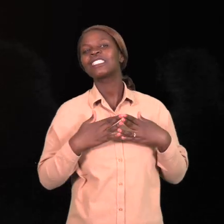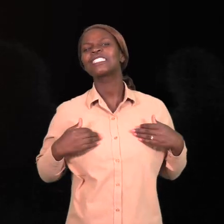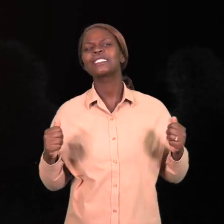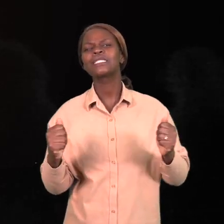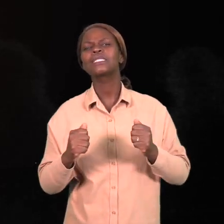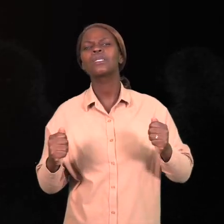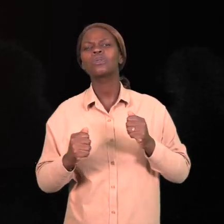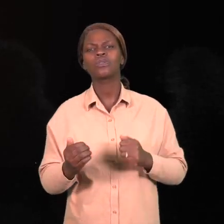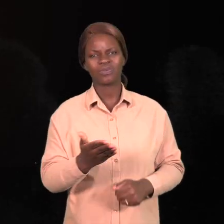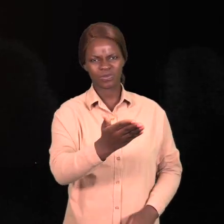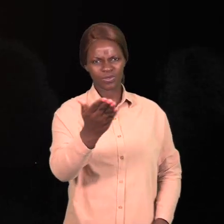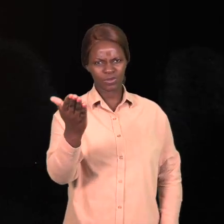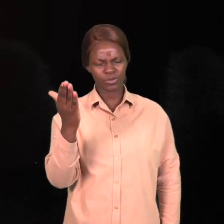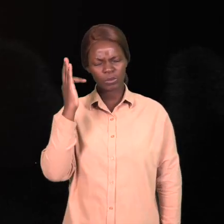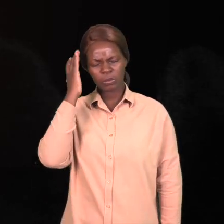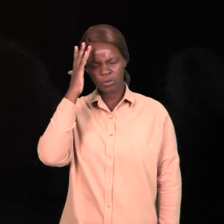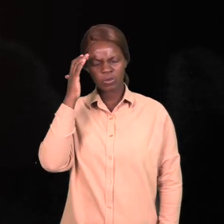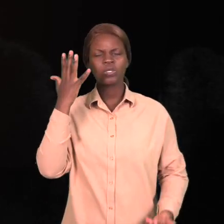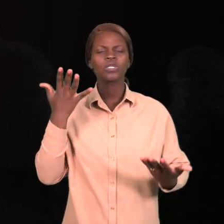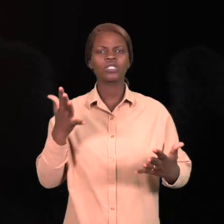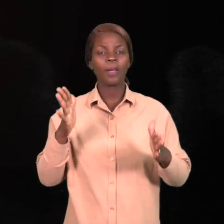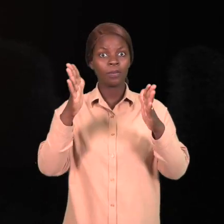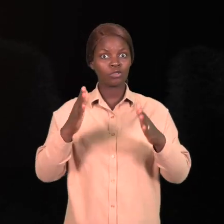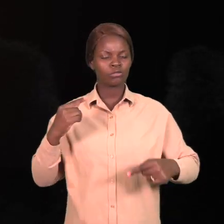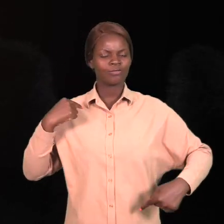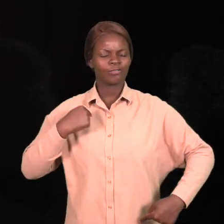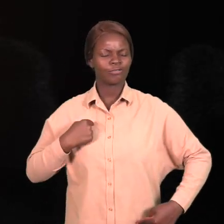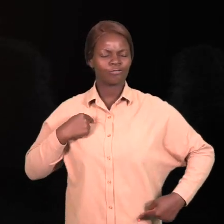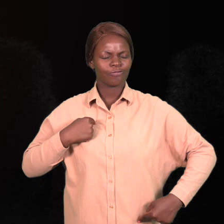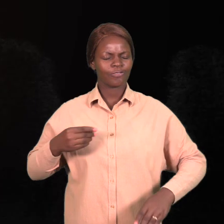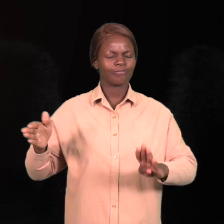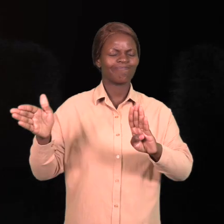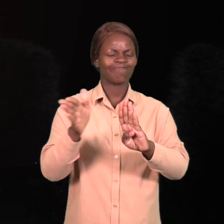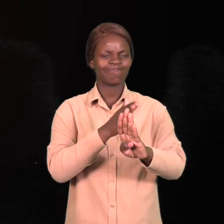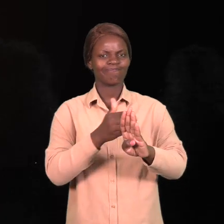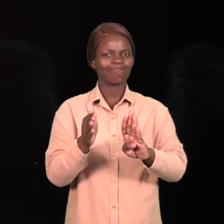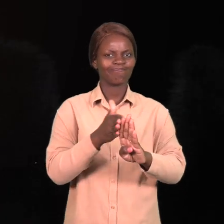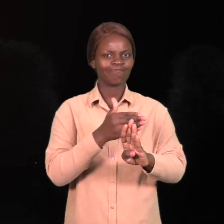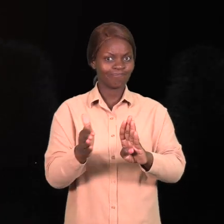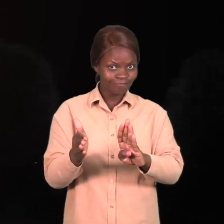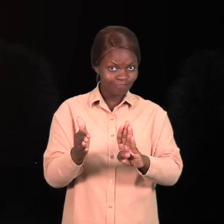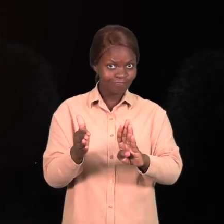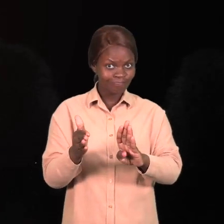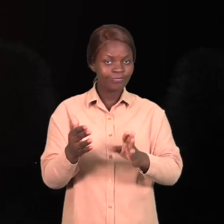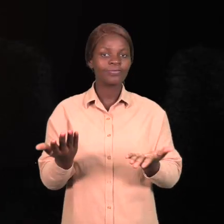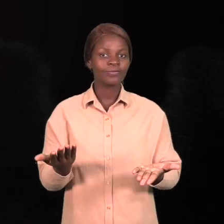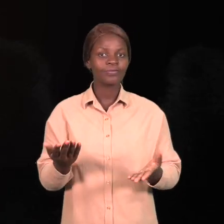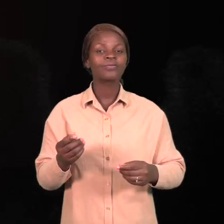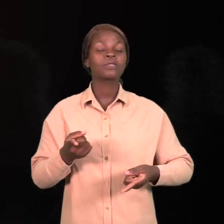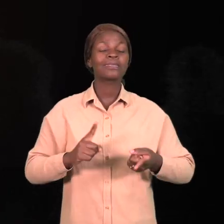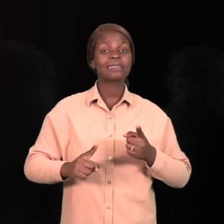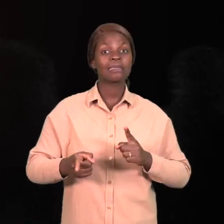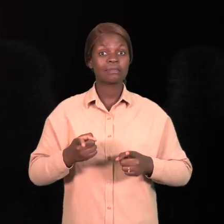saúde. Como devem imaginar, a vítima de violência adulta, adolescente ou criança corre risco